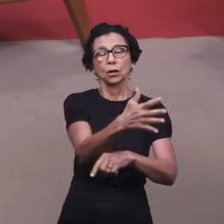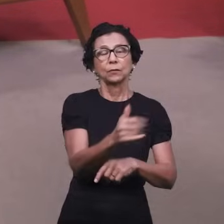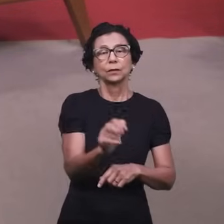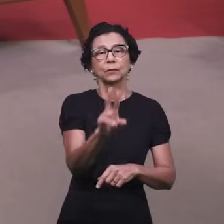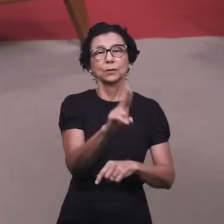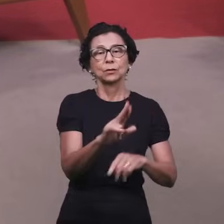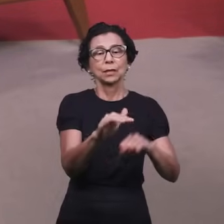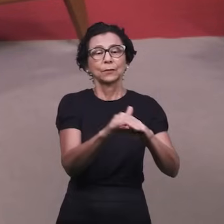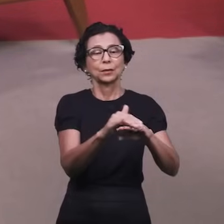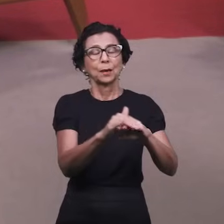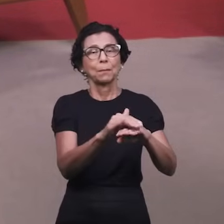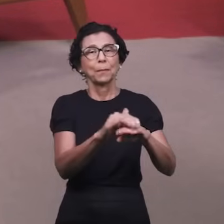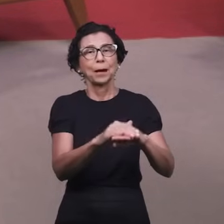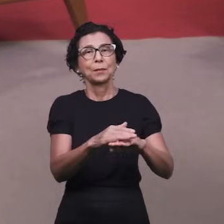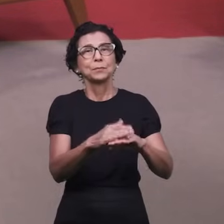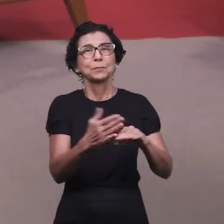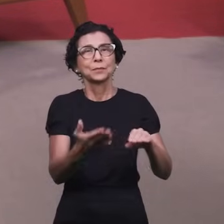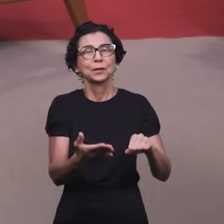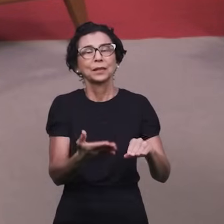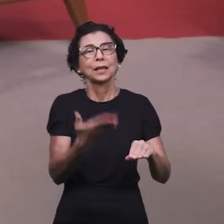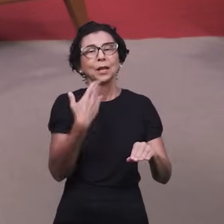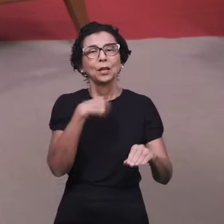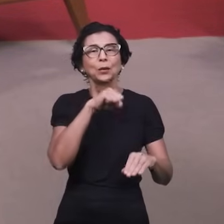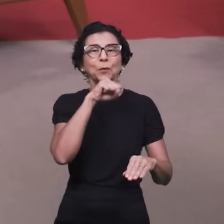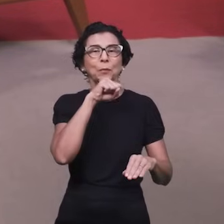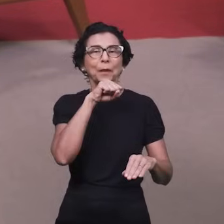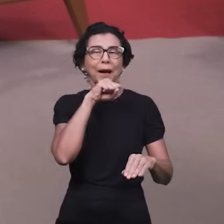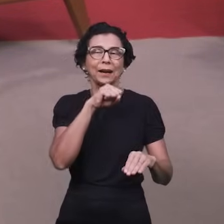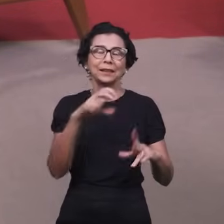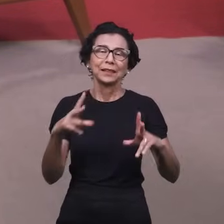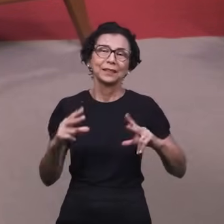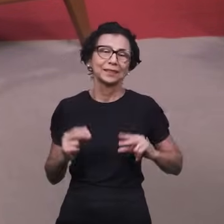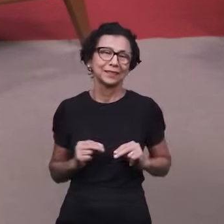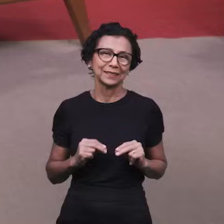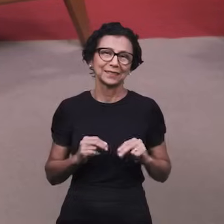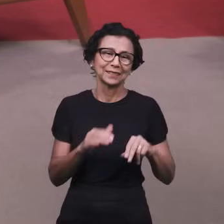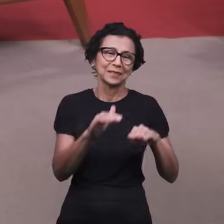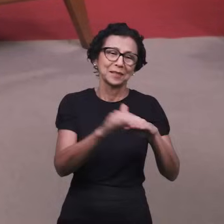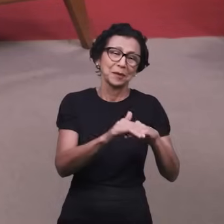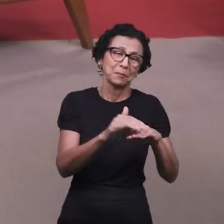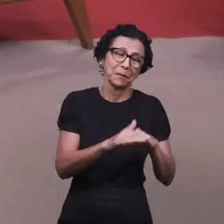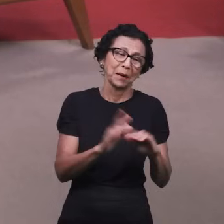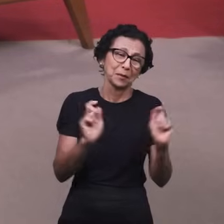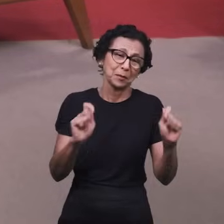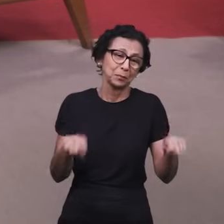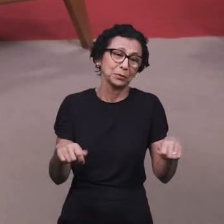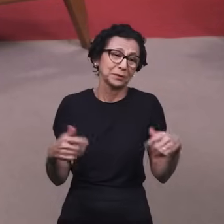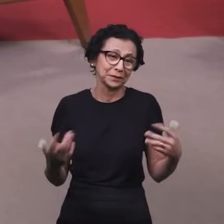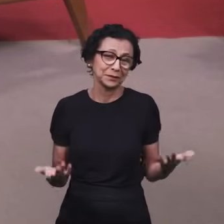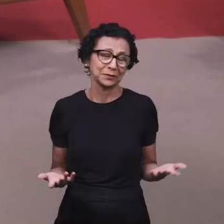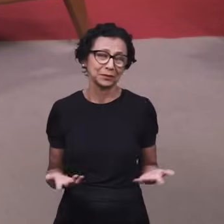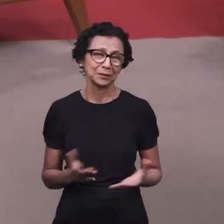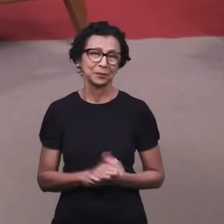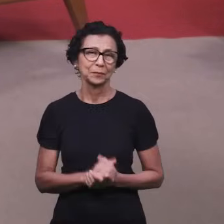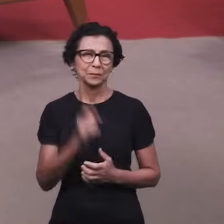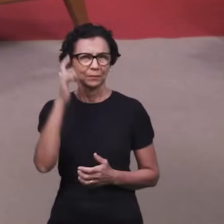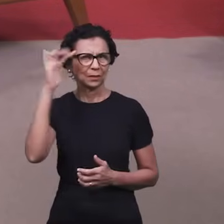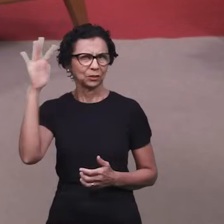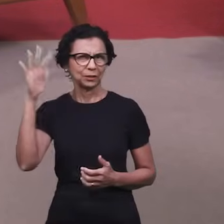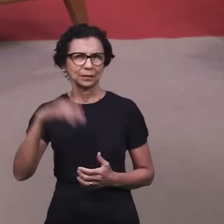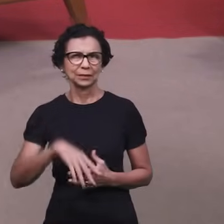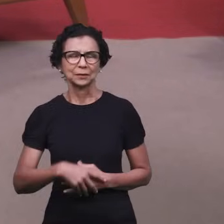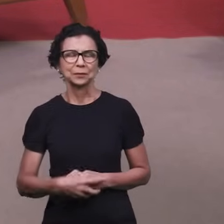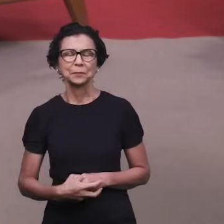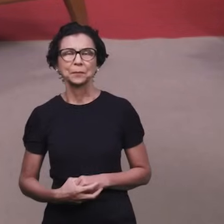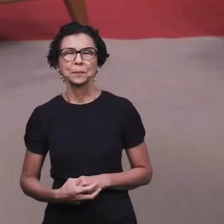tinha fábrica de roupa no deserto, isso. Não tinha fábrica de sapato no deserto. Então é possível que, quer dizer, é o mesmo